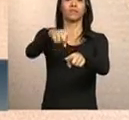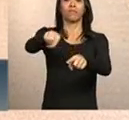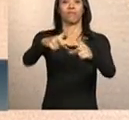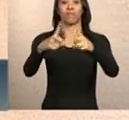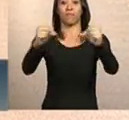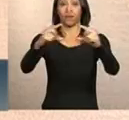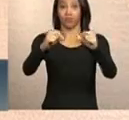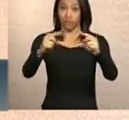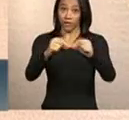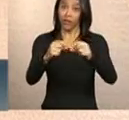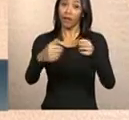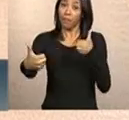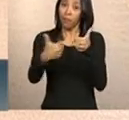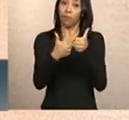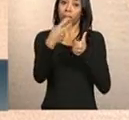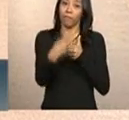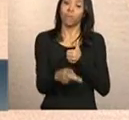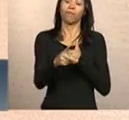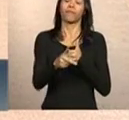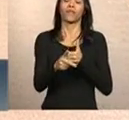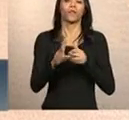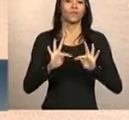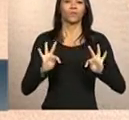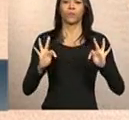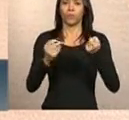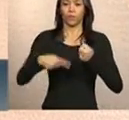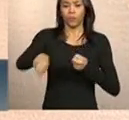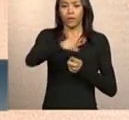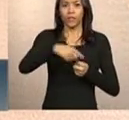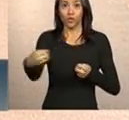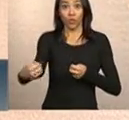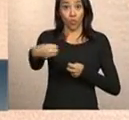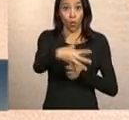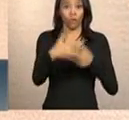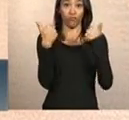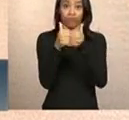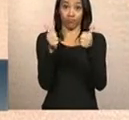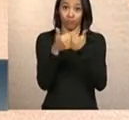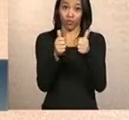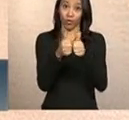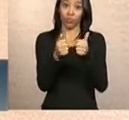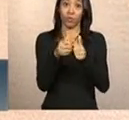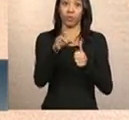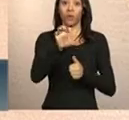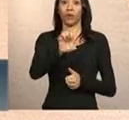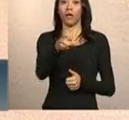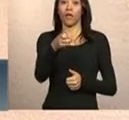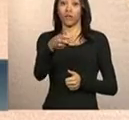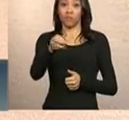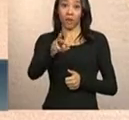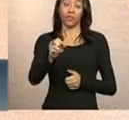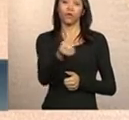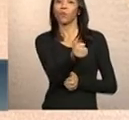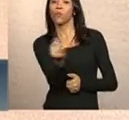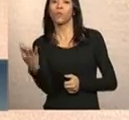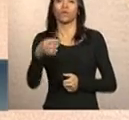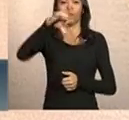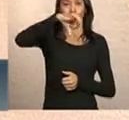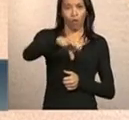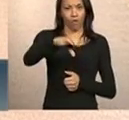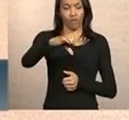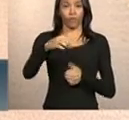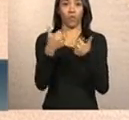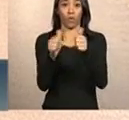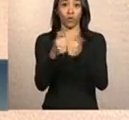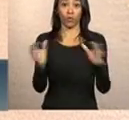região central aqui da capital federal. Ao todo, esse novo sistema de transporte público conta com 9 ônibus articulados com capacidade